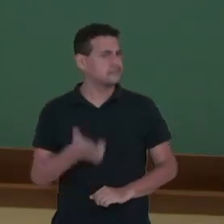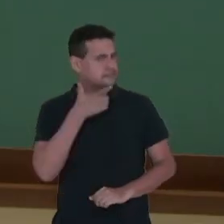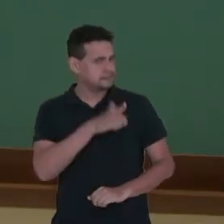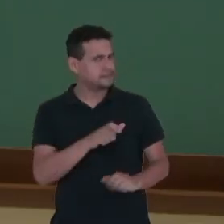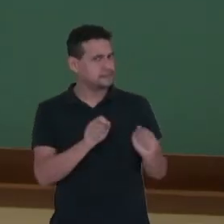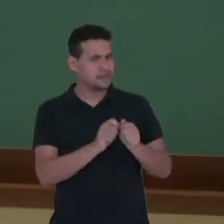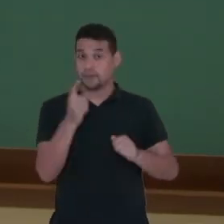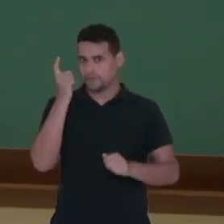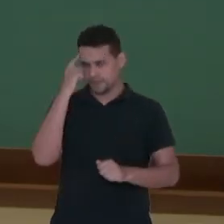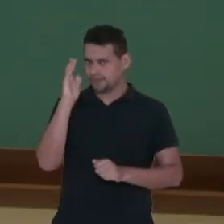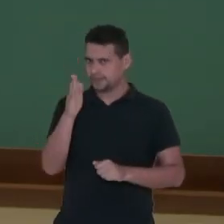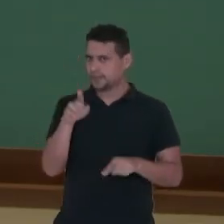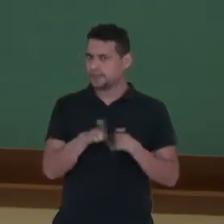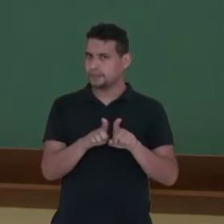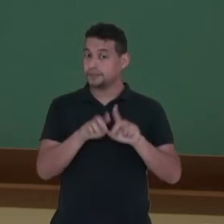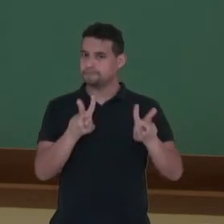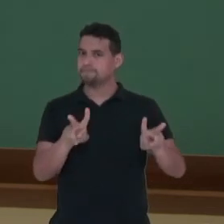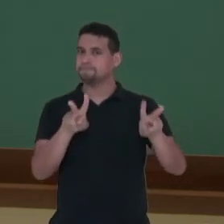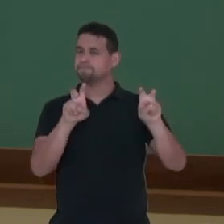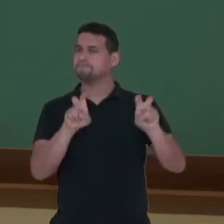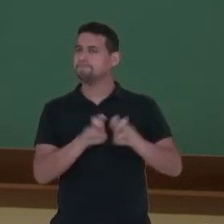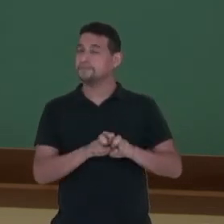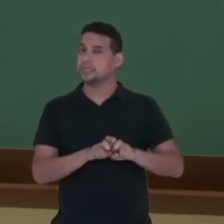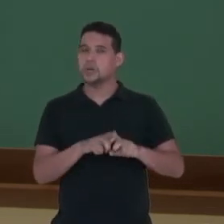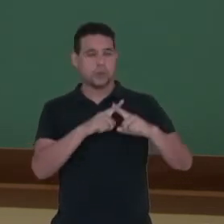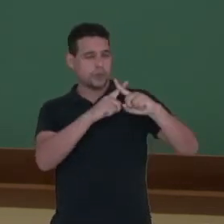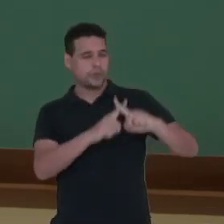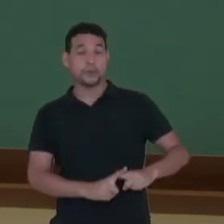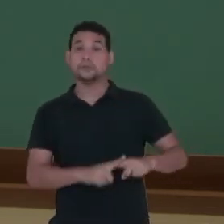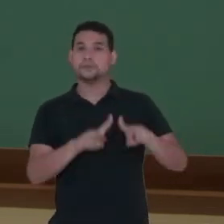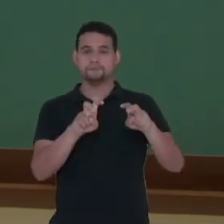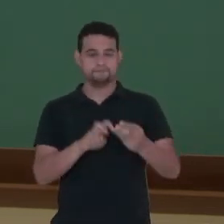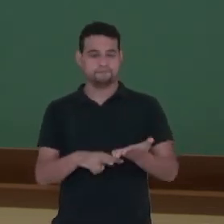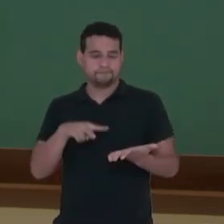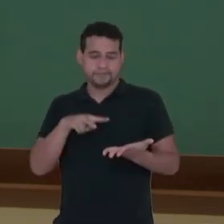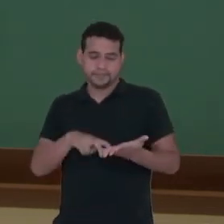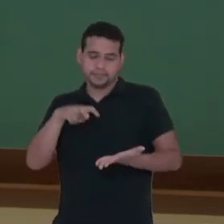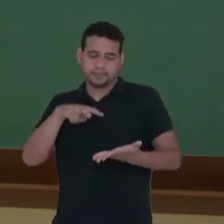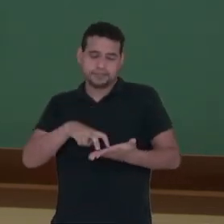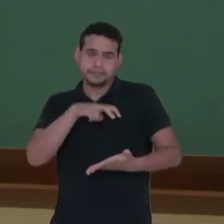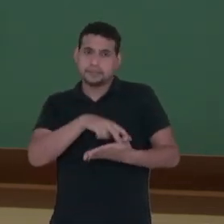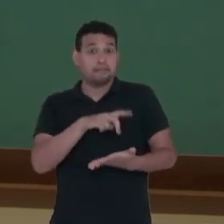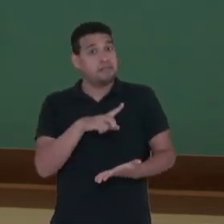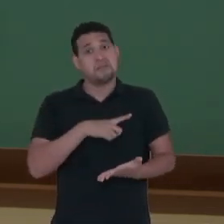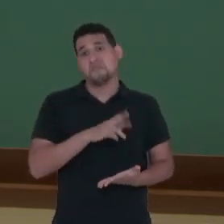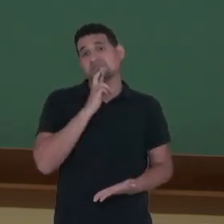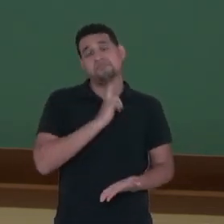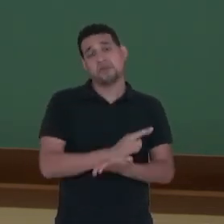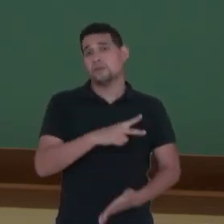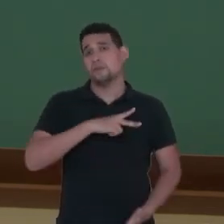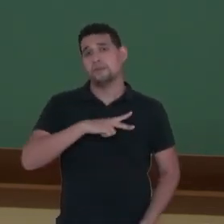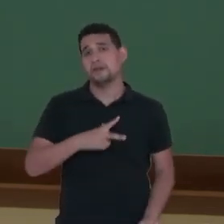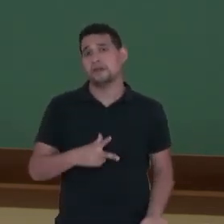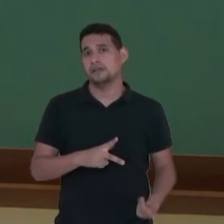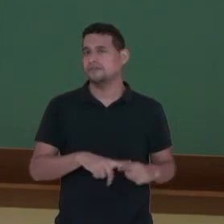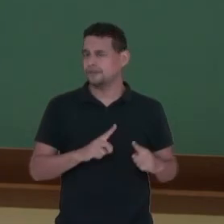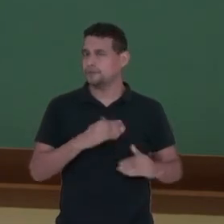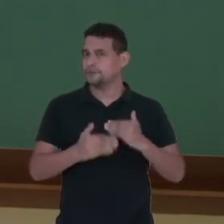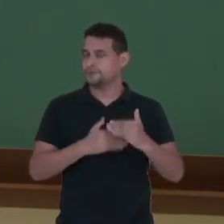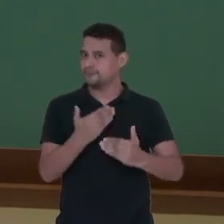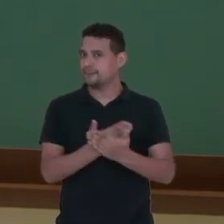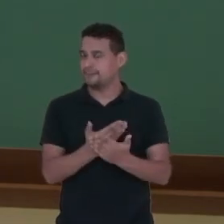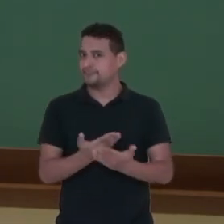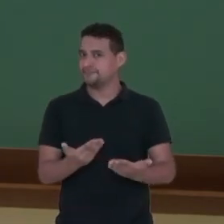conseguiram pensar a respeito das competições de parkour? Então essa é uma resposta muito pessoal, certo? Vamos dar sequência